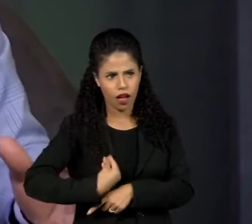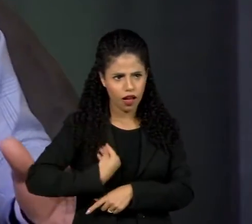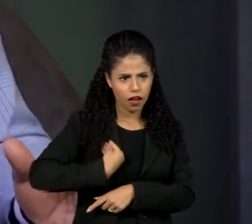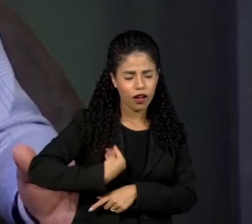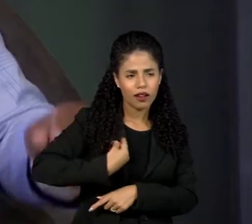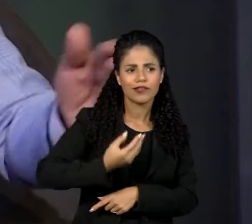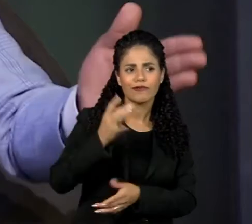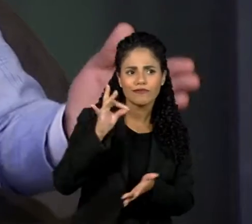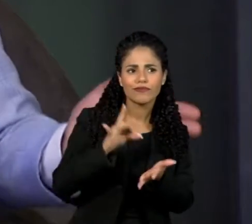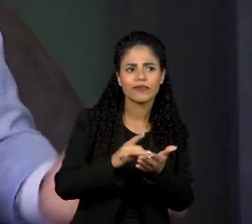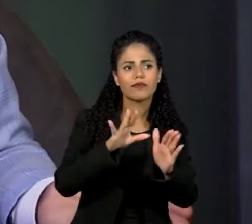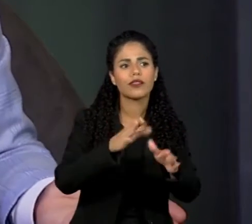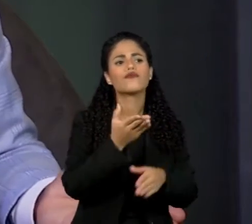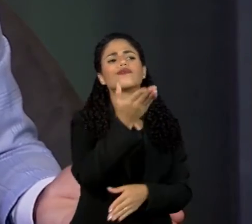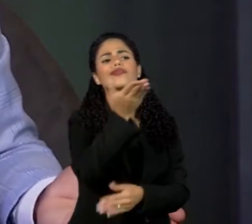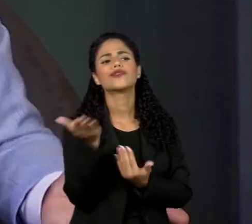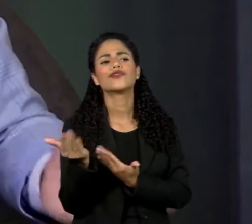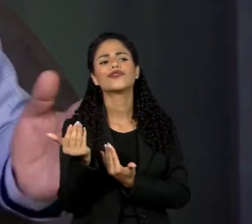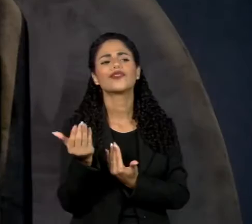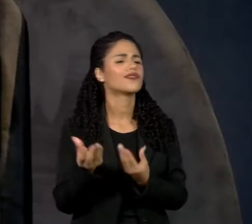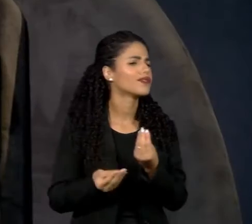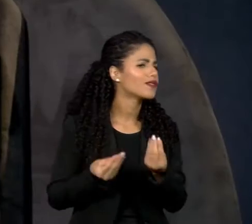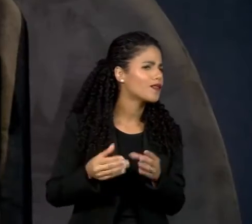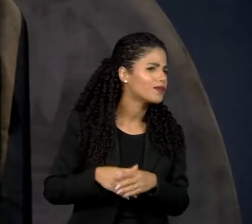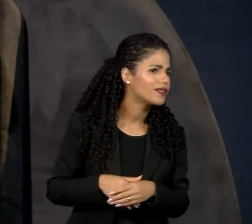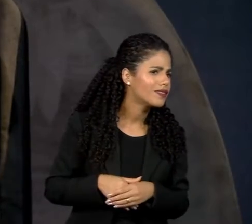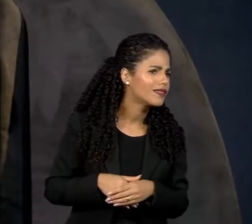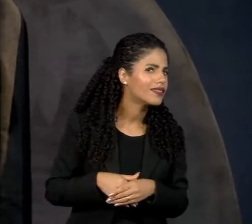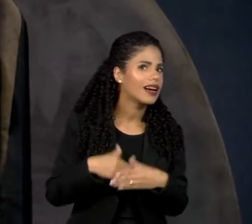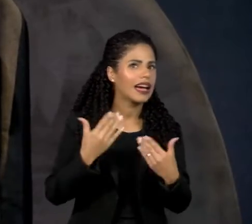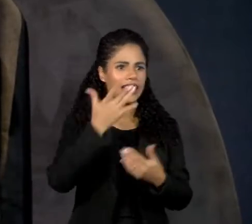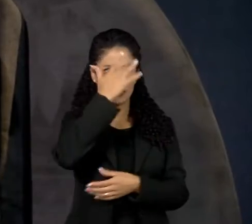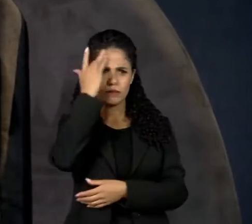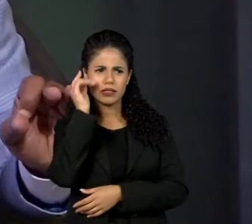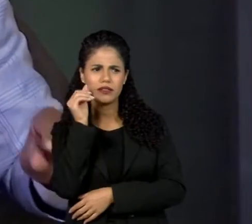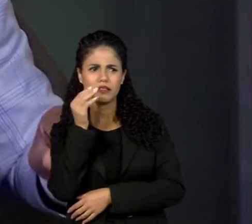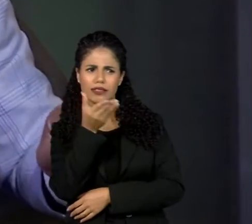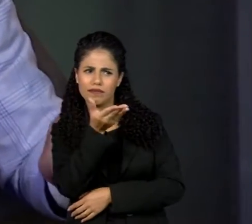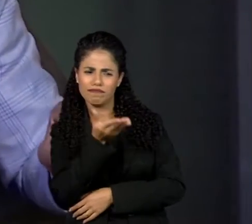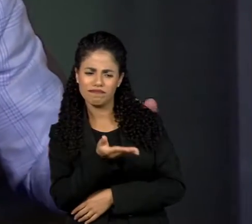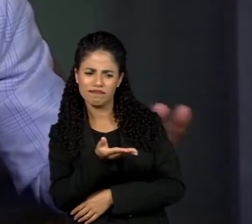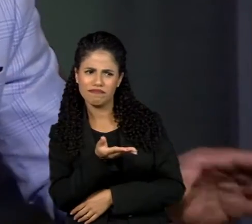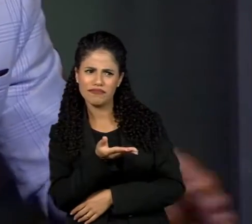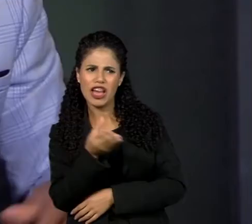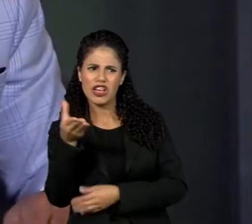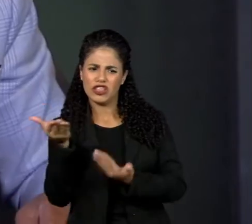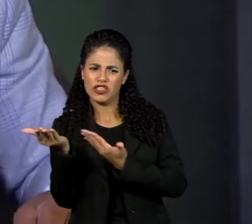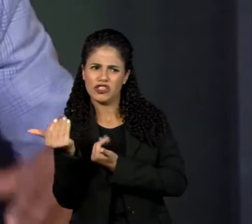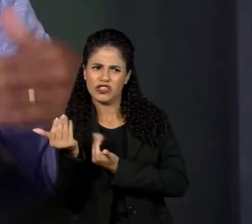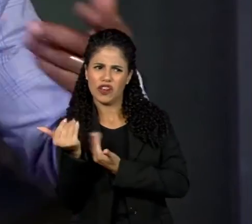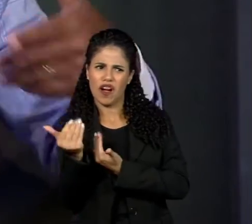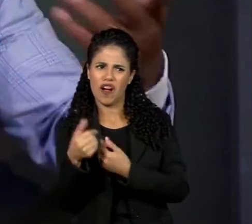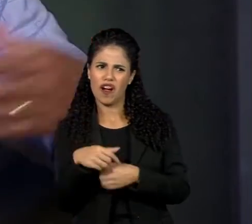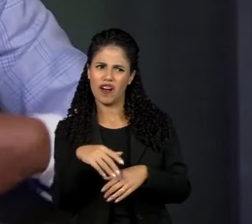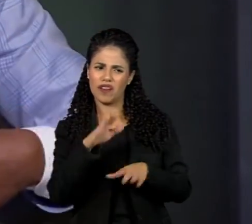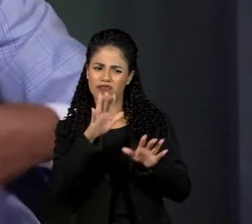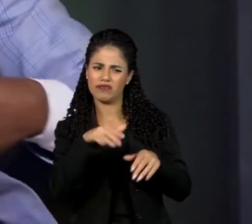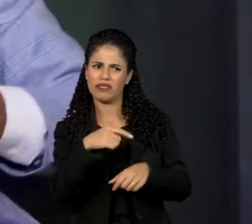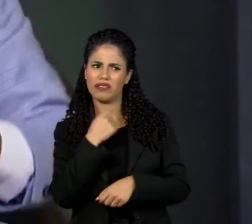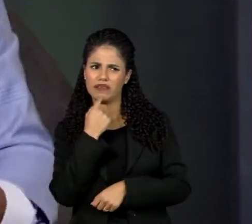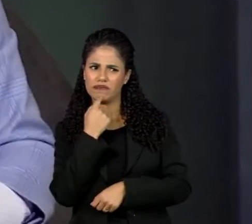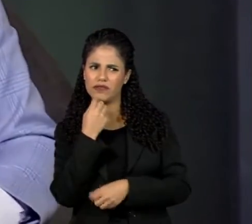etc. e tal, mas você é um jovem. E, teoricamente, ninguém dá muita atenção porque os jovens andam falando por aí. Como é que é possível